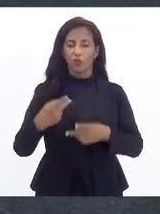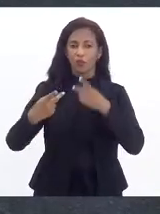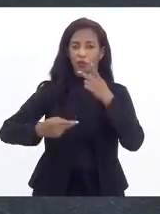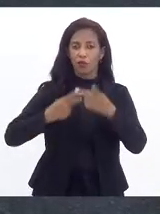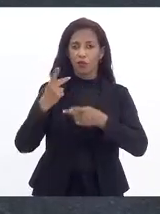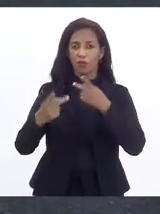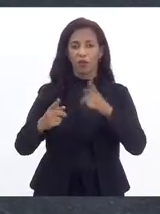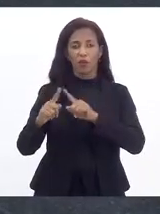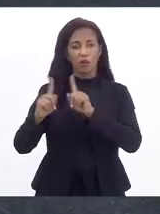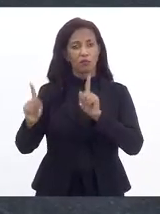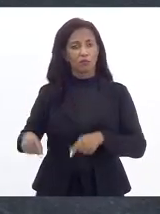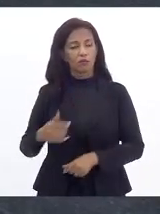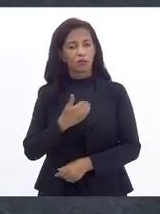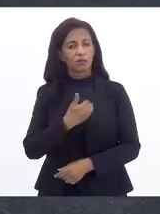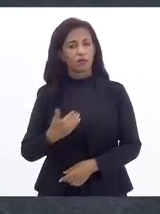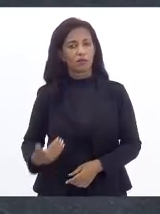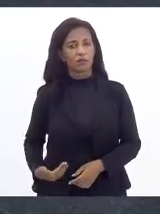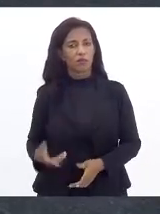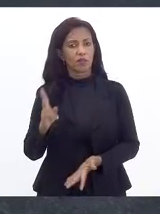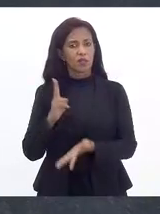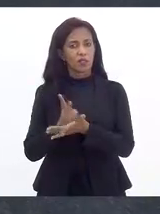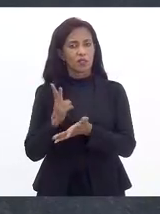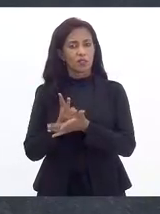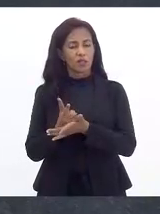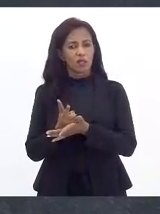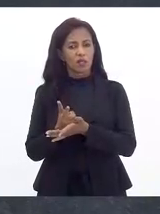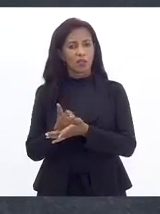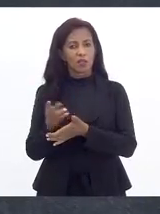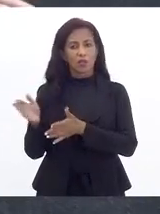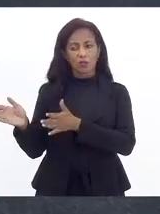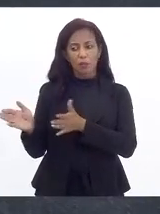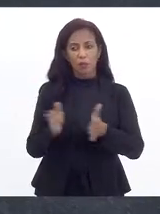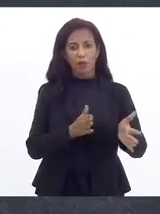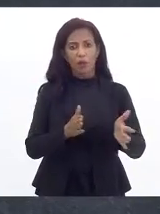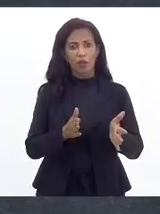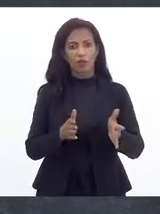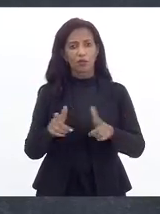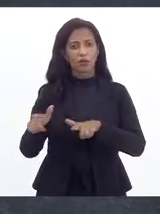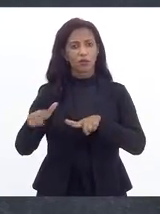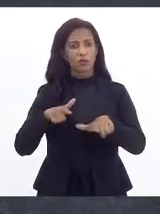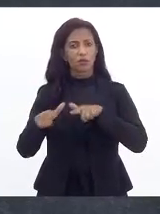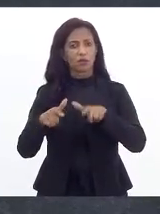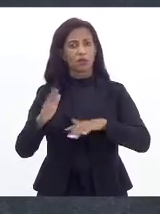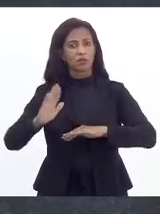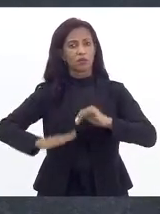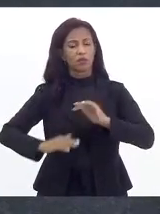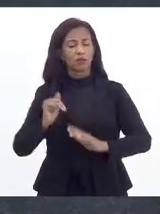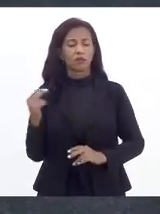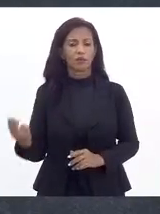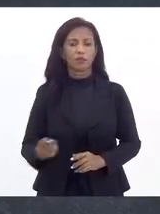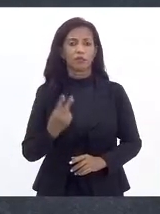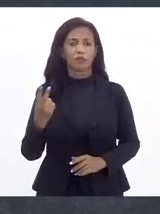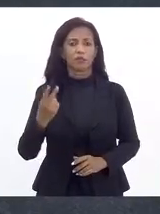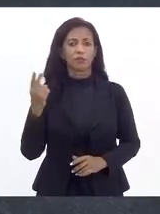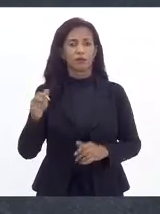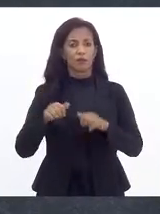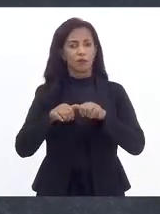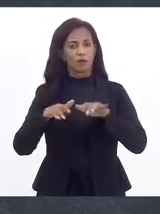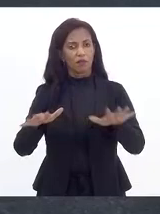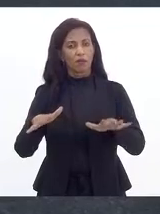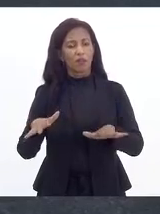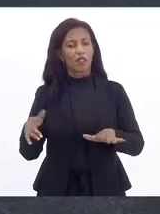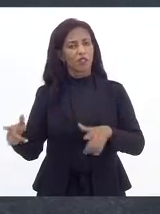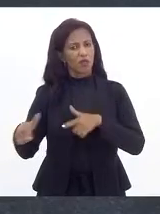que o funcionário da saúde, se ele não tiver o plano de cargo e salário, ele não tem motivação. São profissionais valorosos que na pandemia estavam